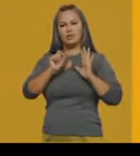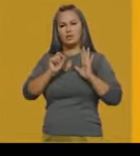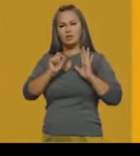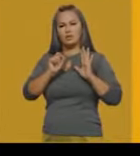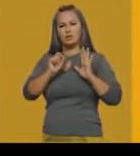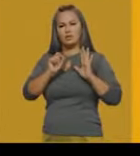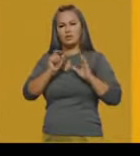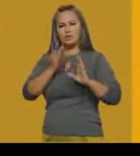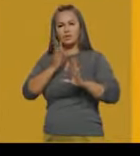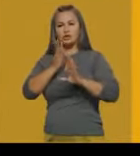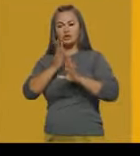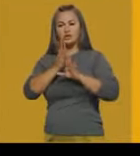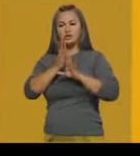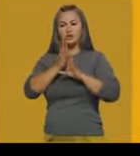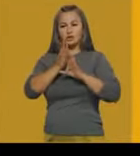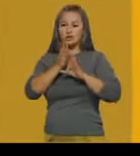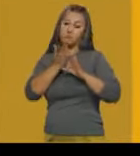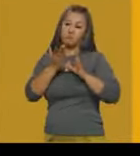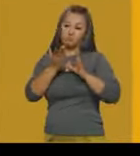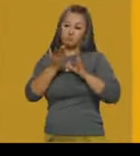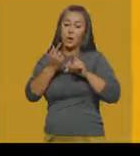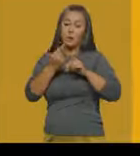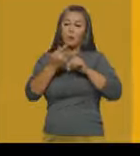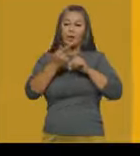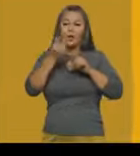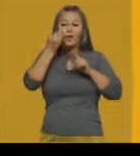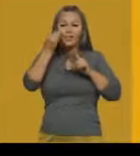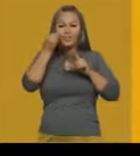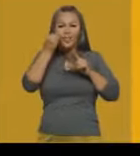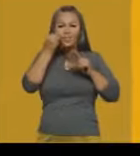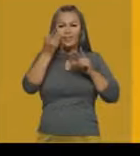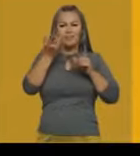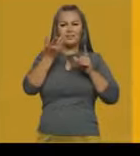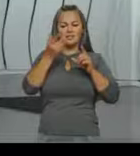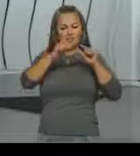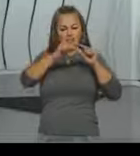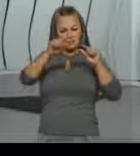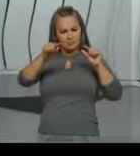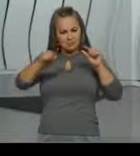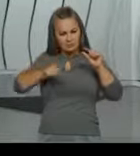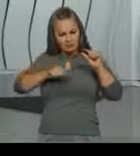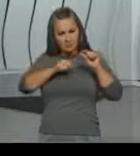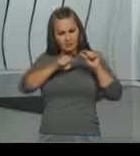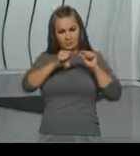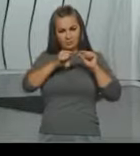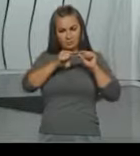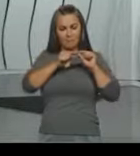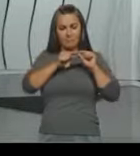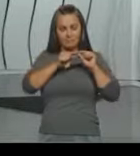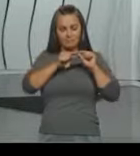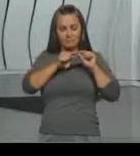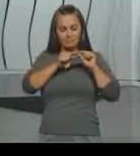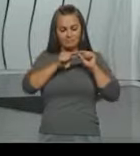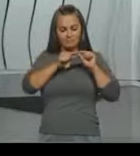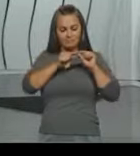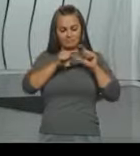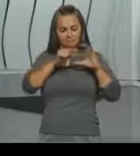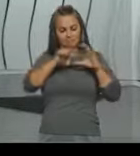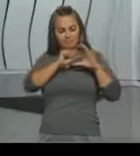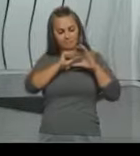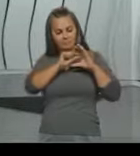2 vezes o raio. Não foi o que eu tinha feito aqui, olha? Opa, vamos trocar aqui de novo, certo?